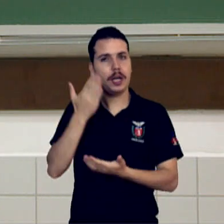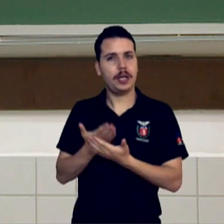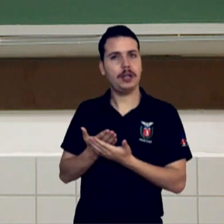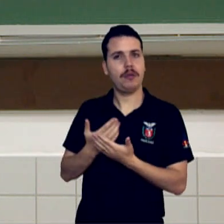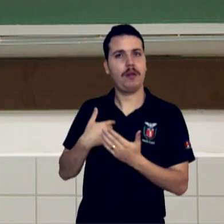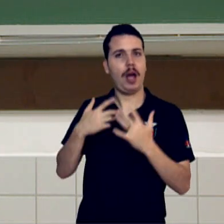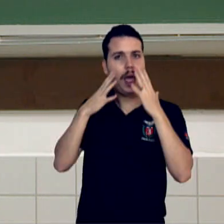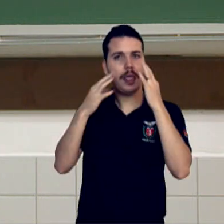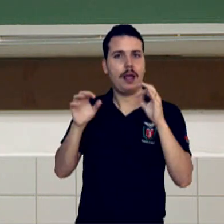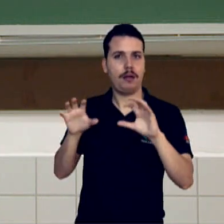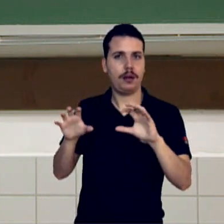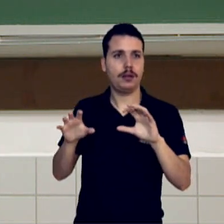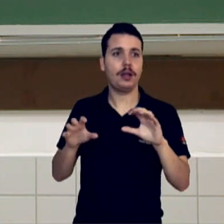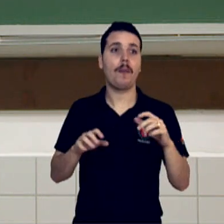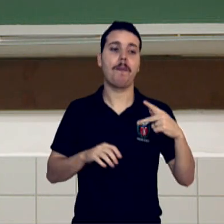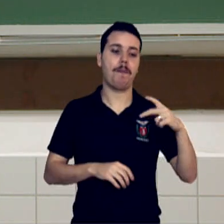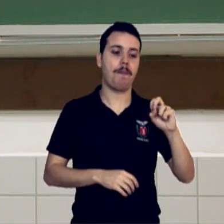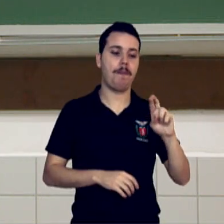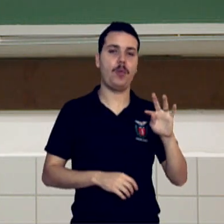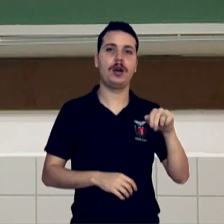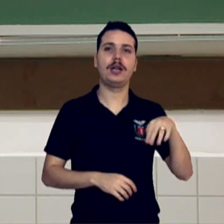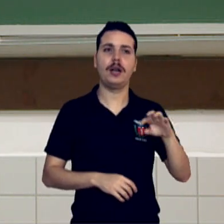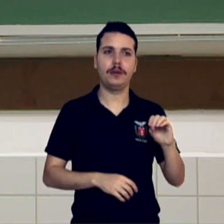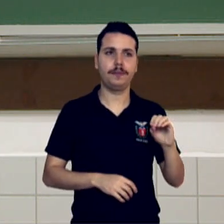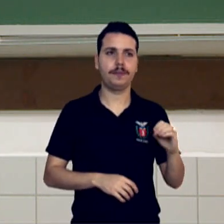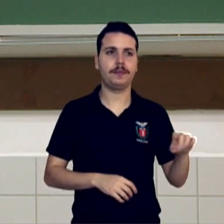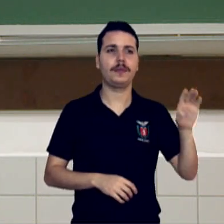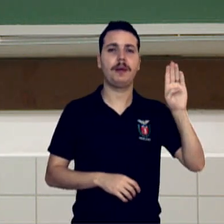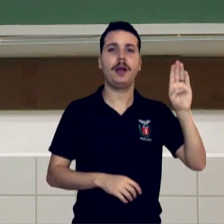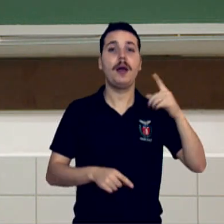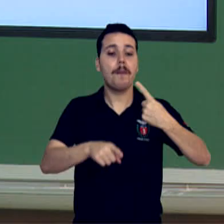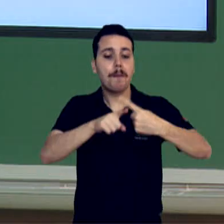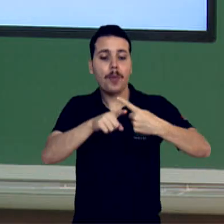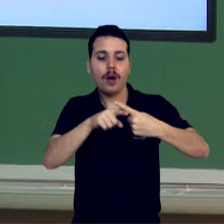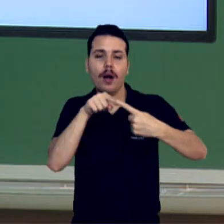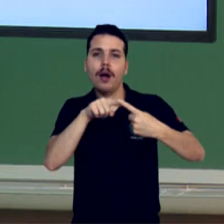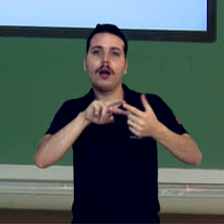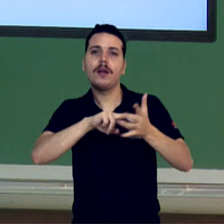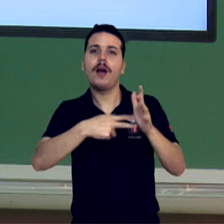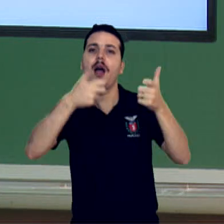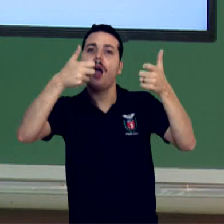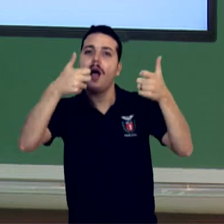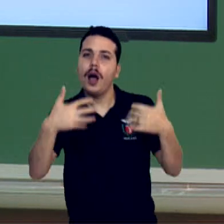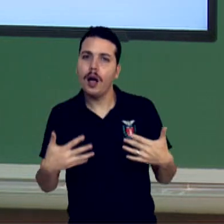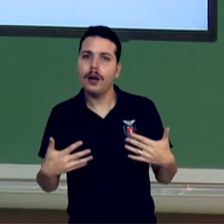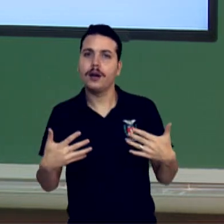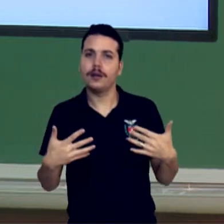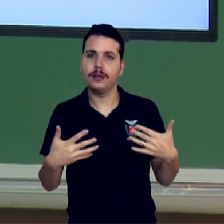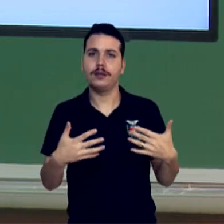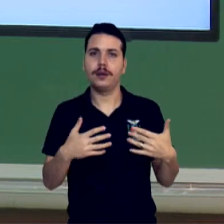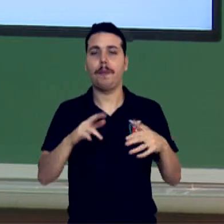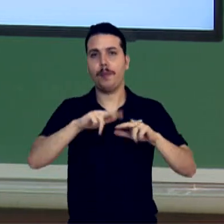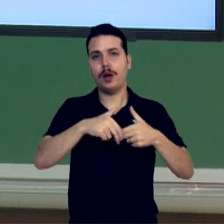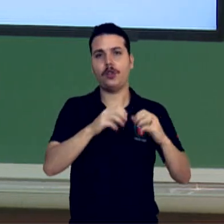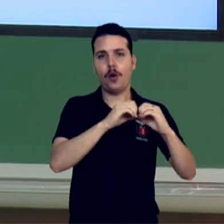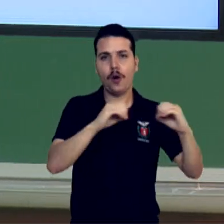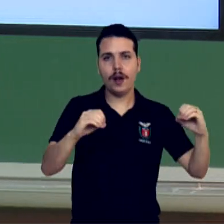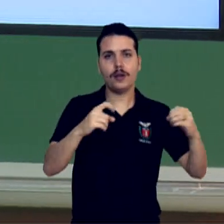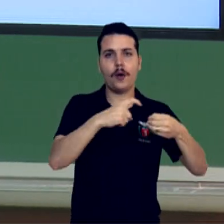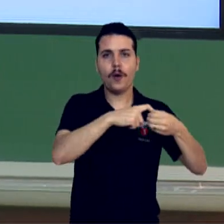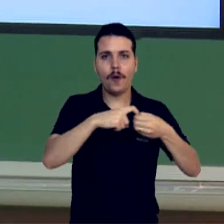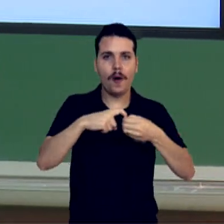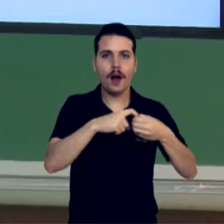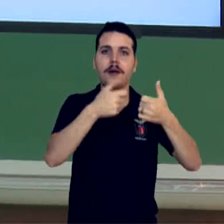eu preciso, porque eu estou explicando o motivo, então é uma oração coordenada